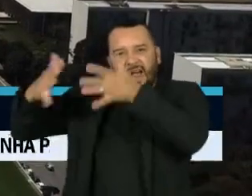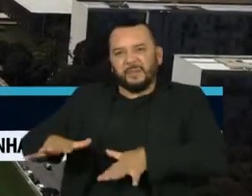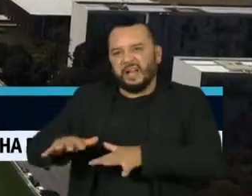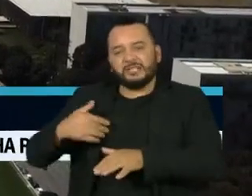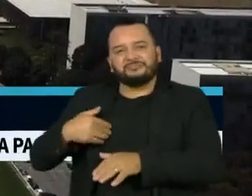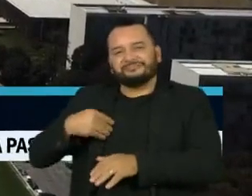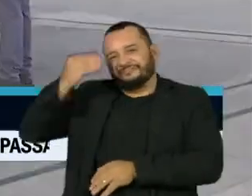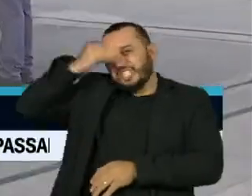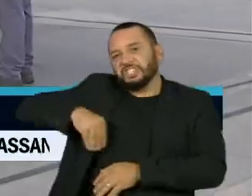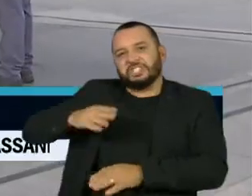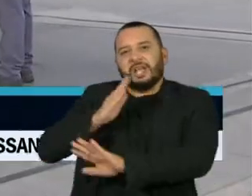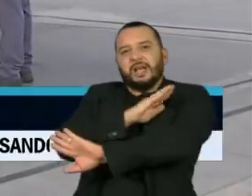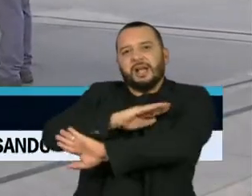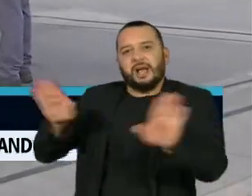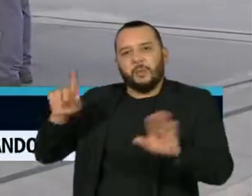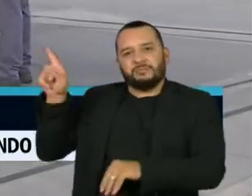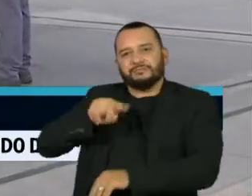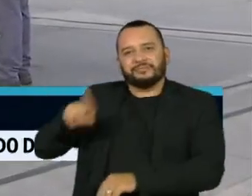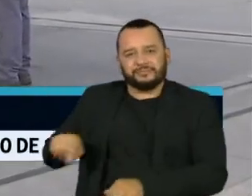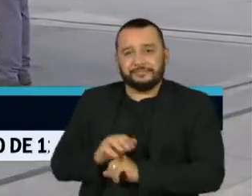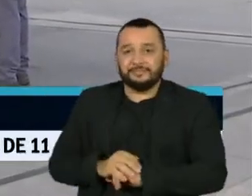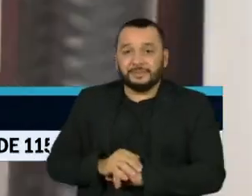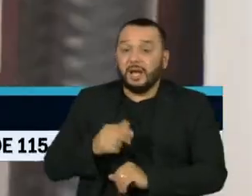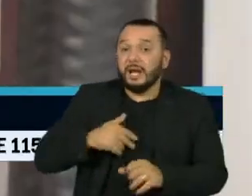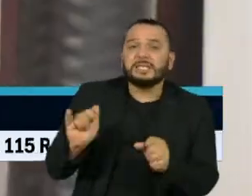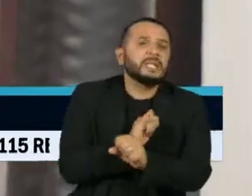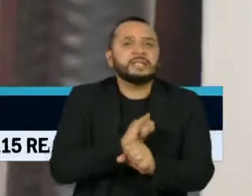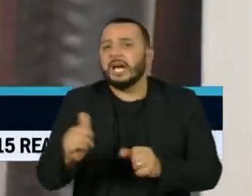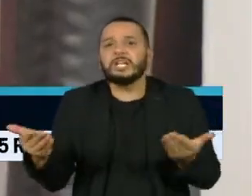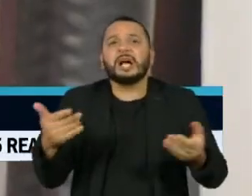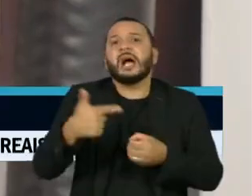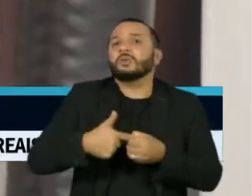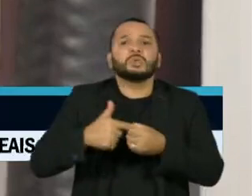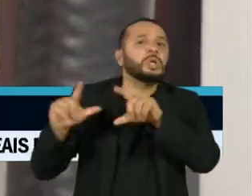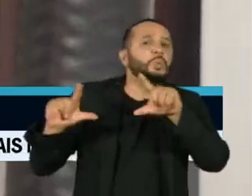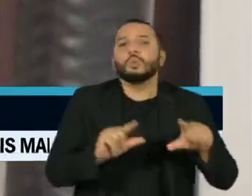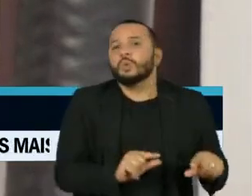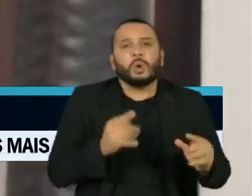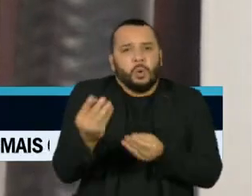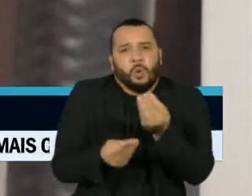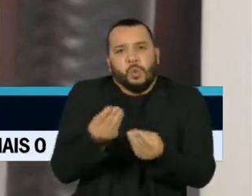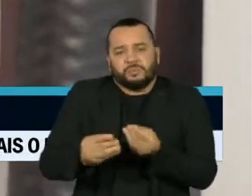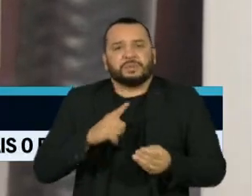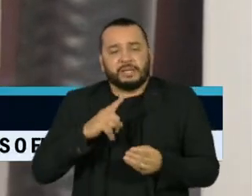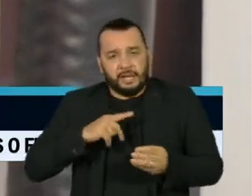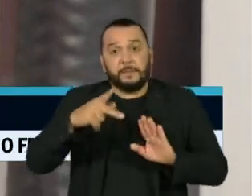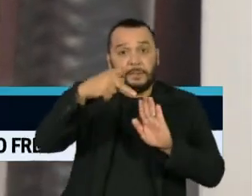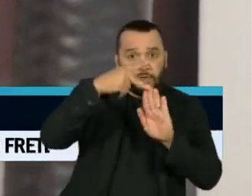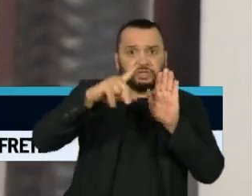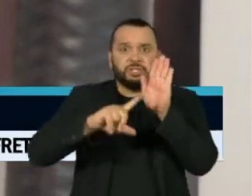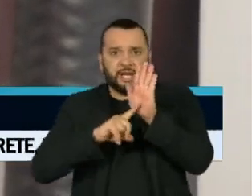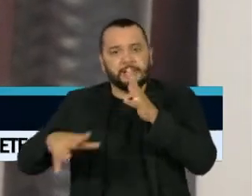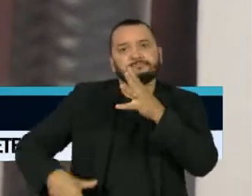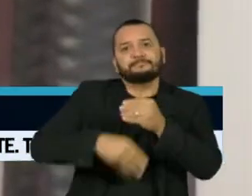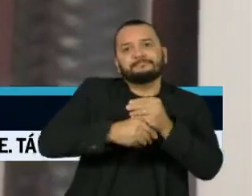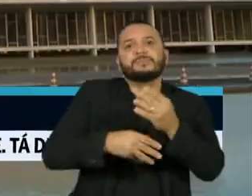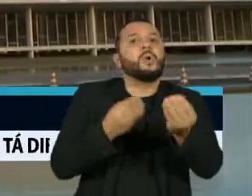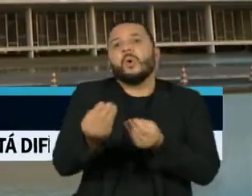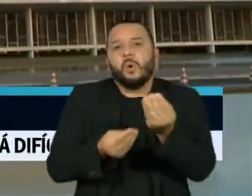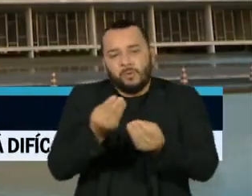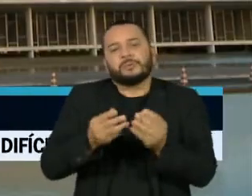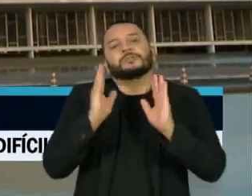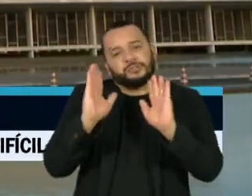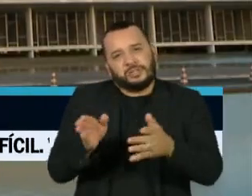base aliada no Congresso para diminuir o preço nas bombas foca na ampliação de um projeto de lei complementar que já